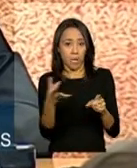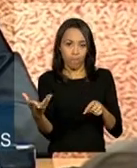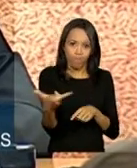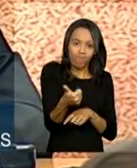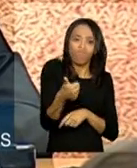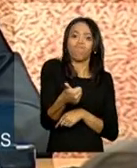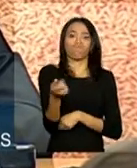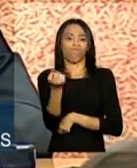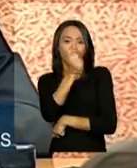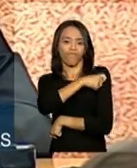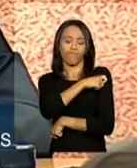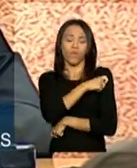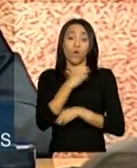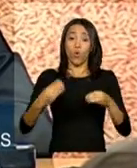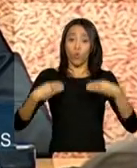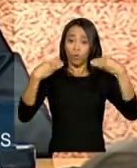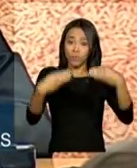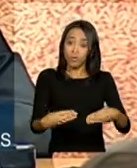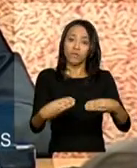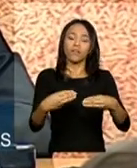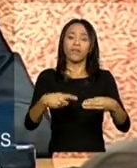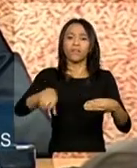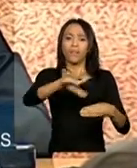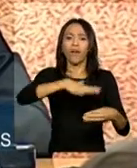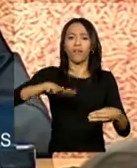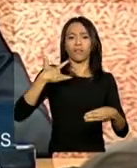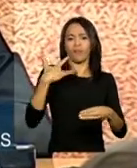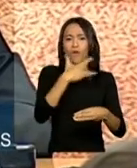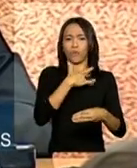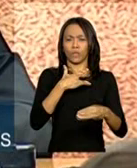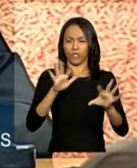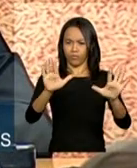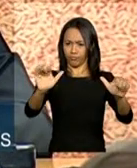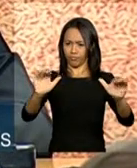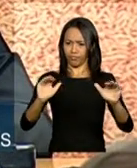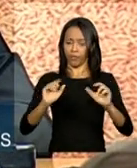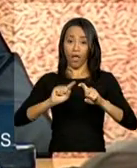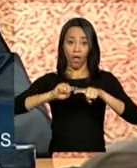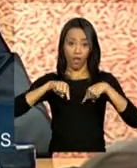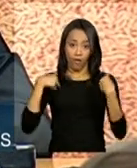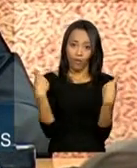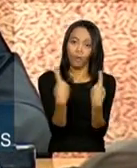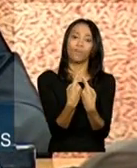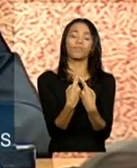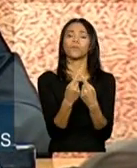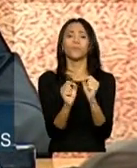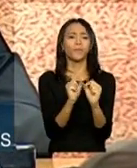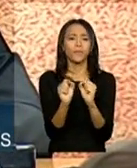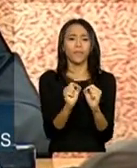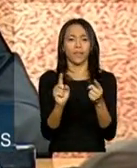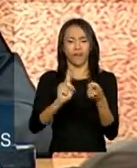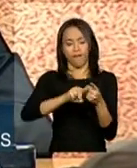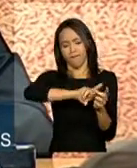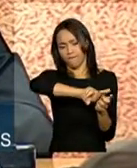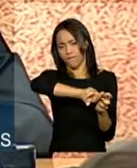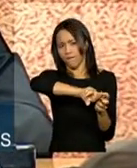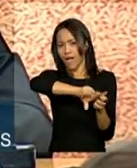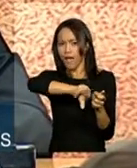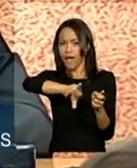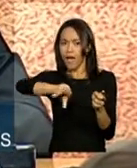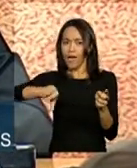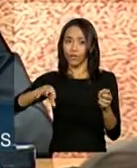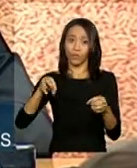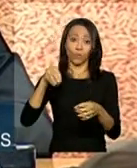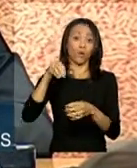Ministério da Saúde reuniu um grupo técnico dentro com incluindo eh as vários setores do